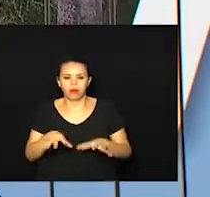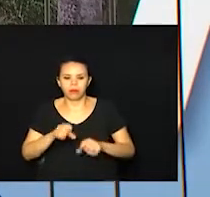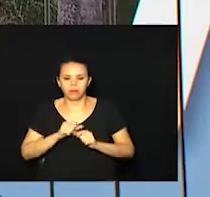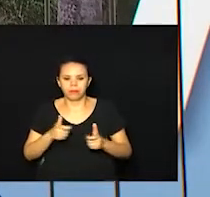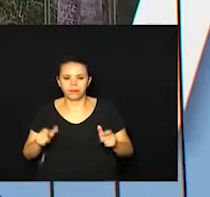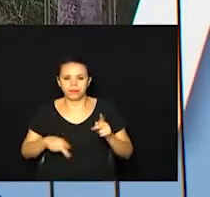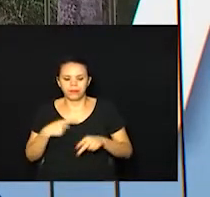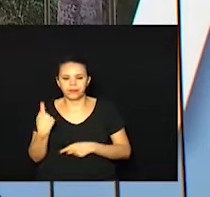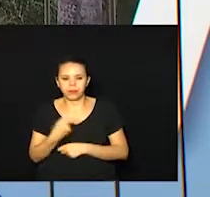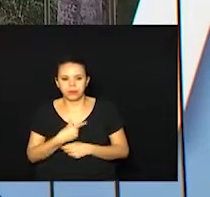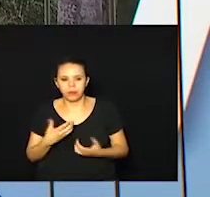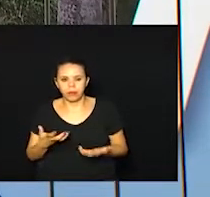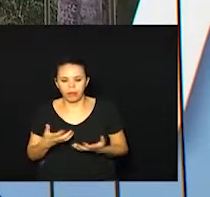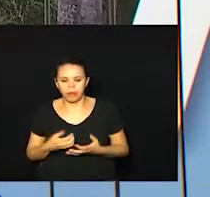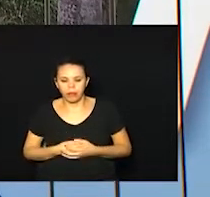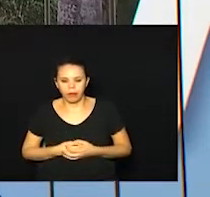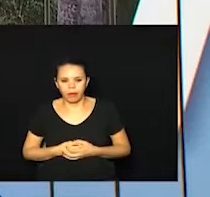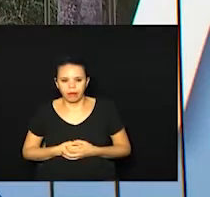que nós